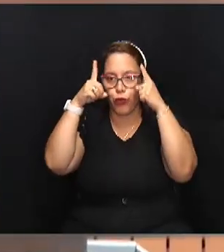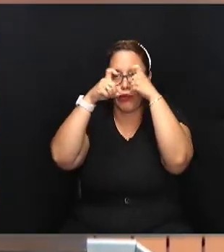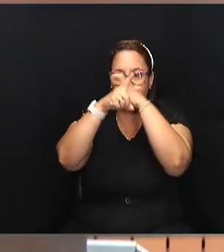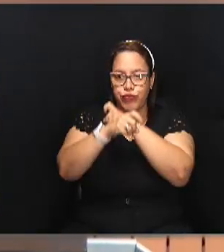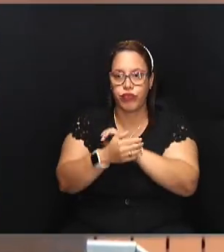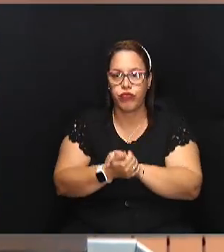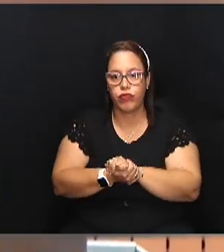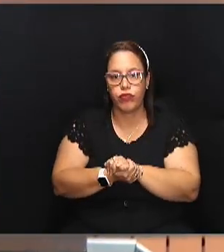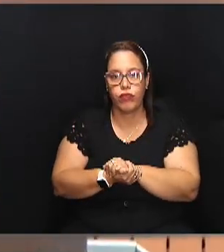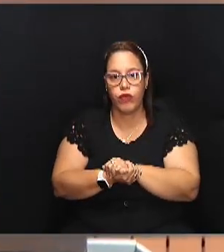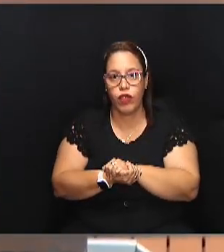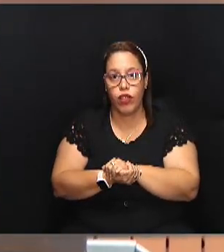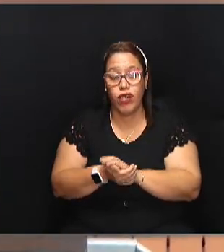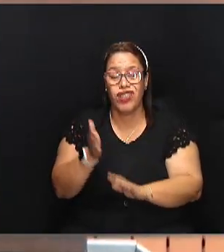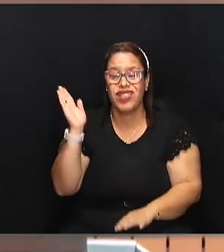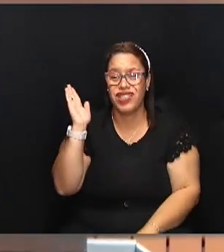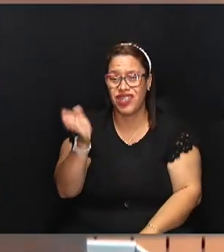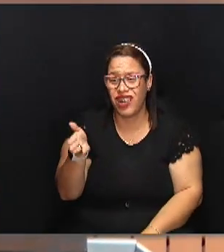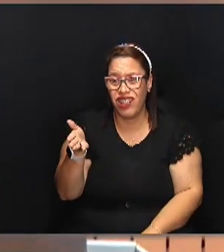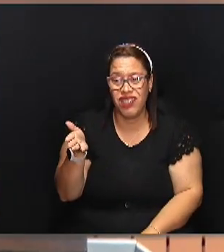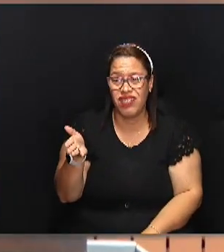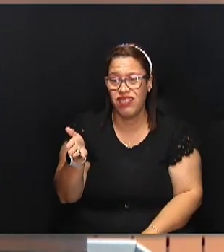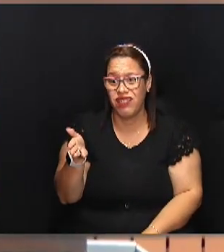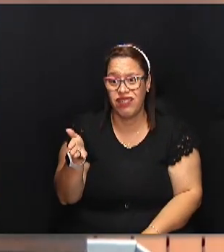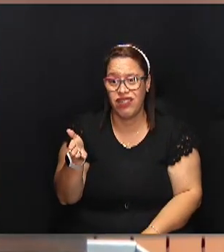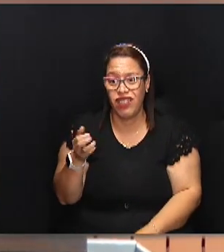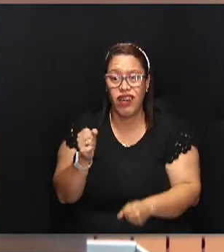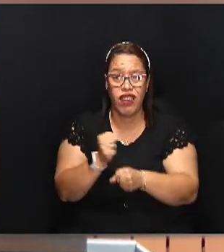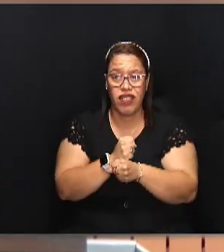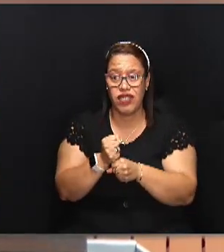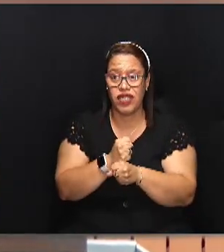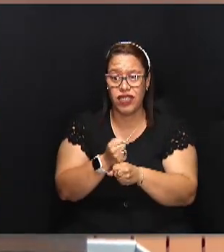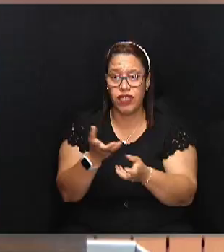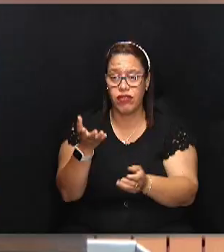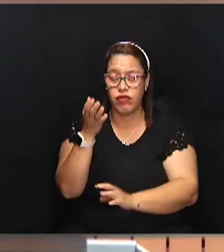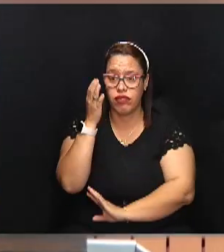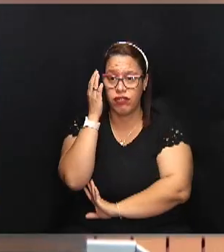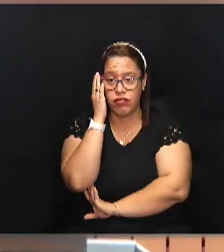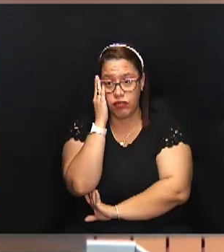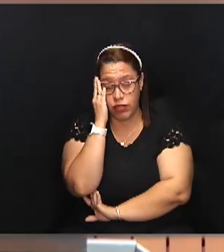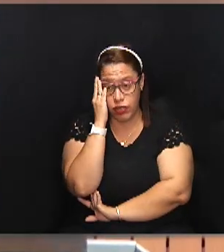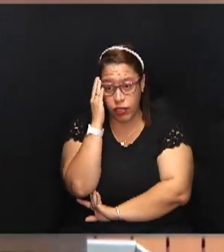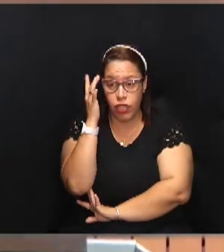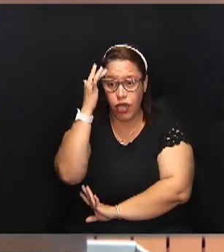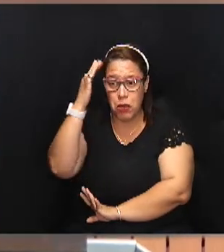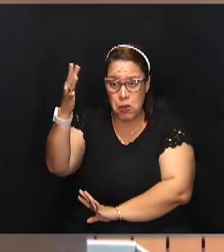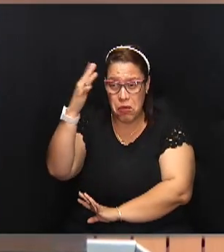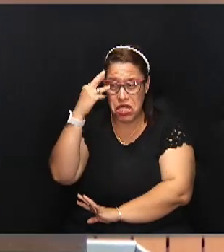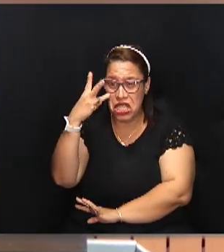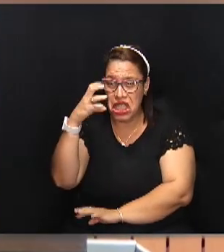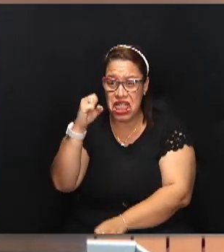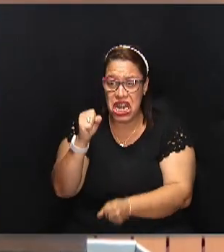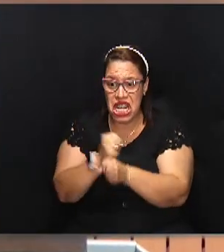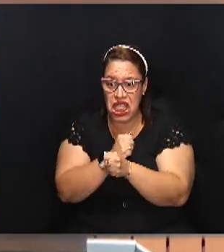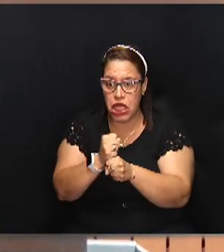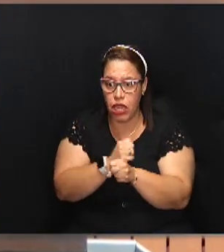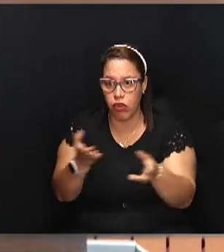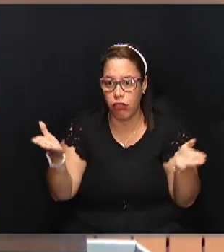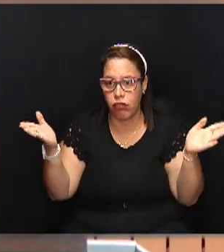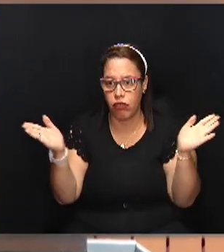Já estão desse jeito nesse ano, né? Imagina daqui 30 anos como que está esse negócio,